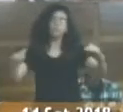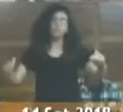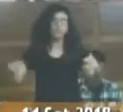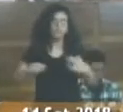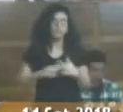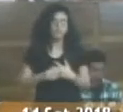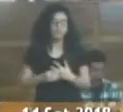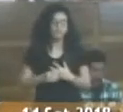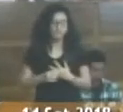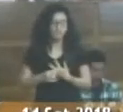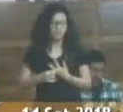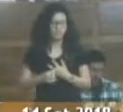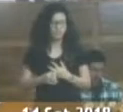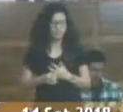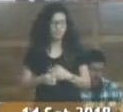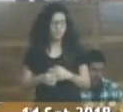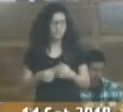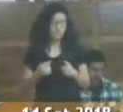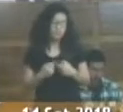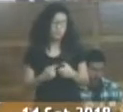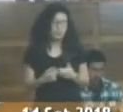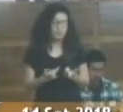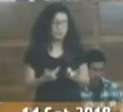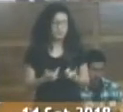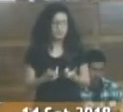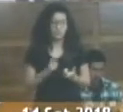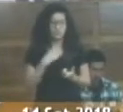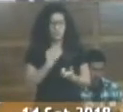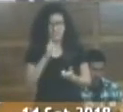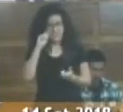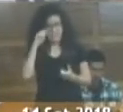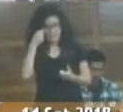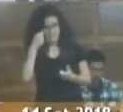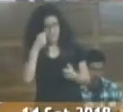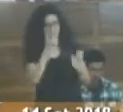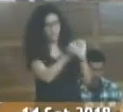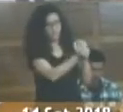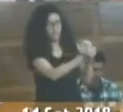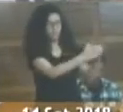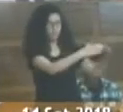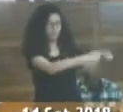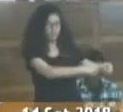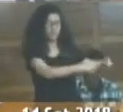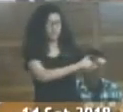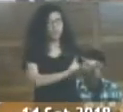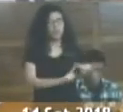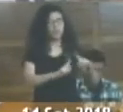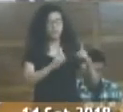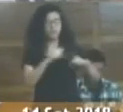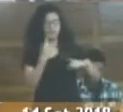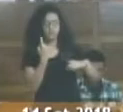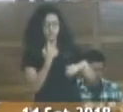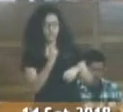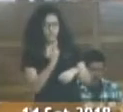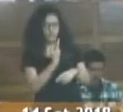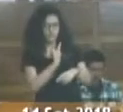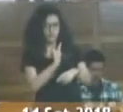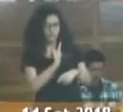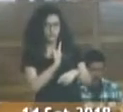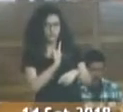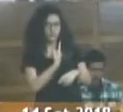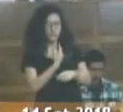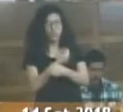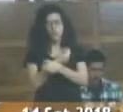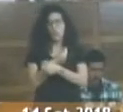né? Porque nós, apesar de sermos negros lá do Quilombo, a gente pegava muito as coisas